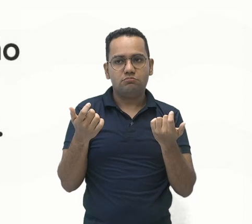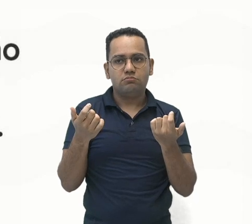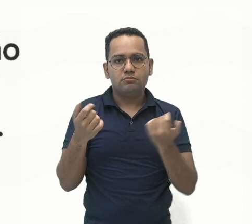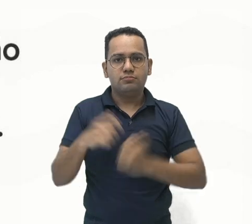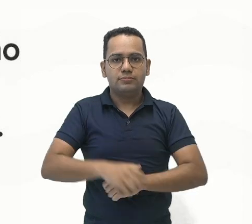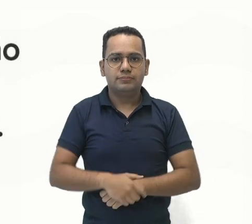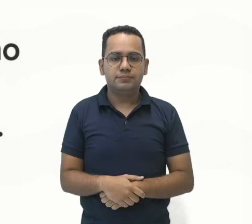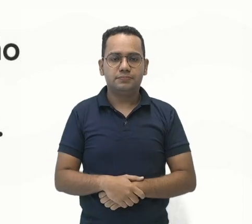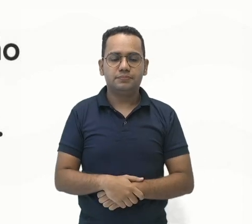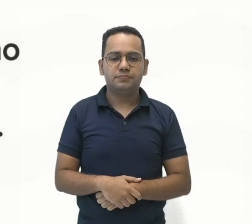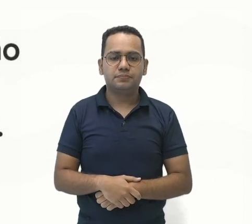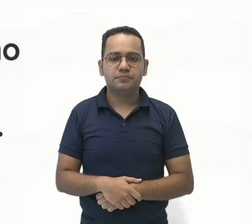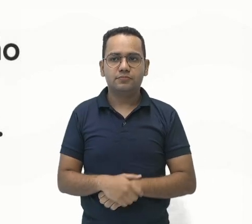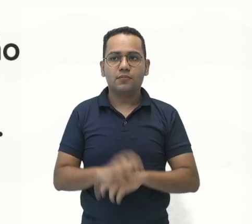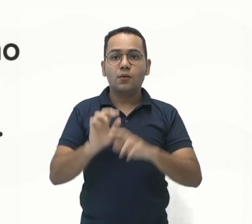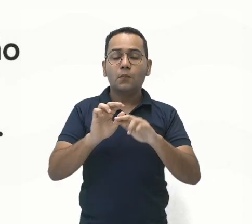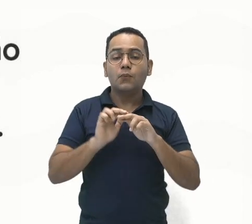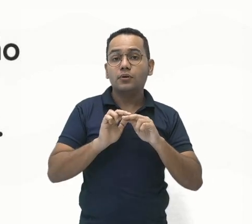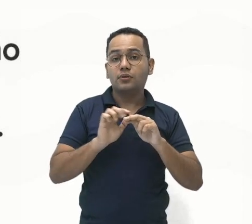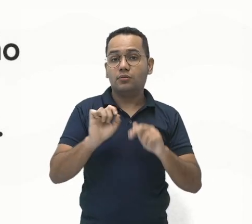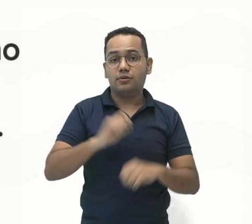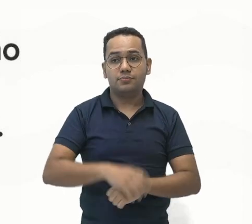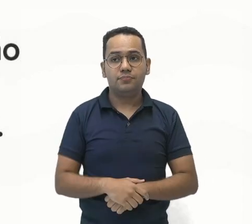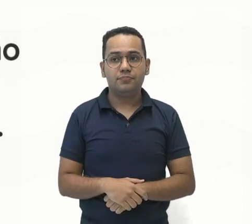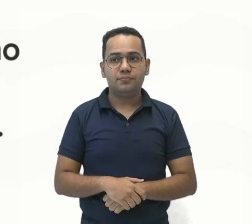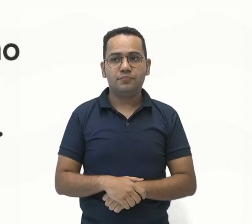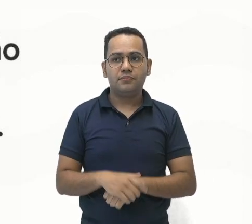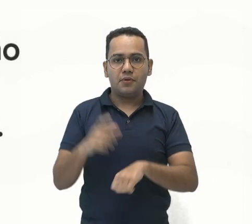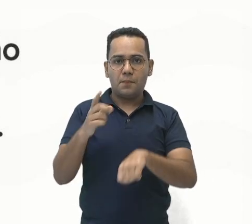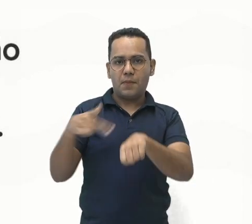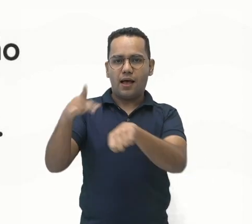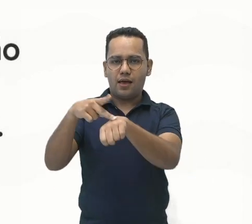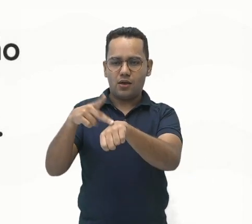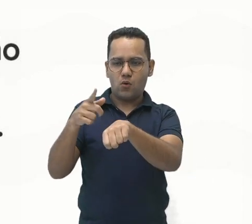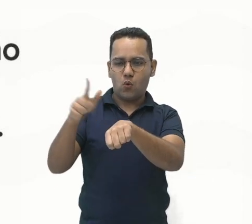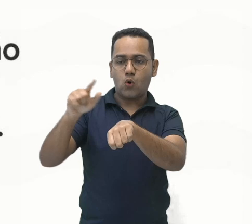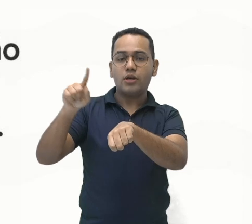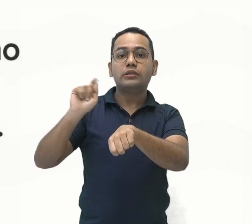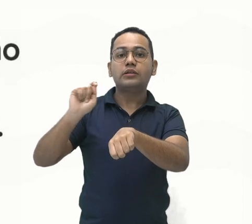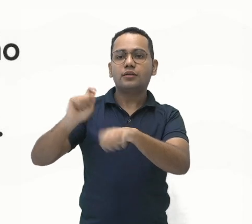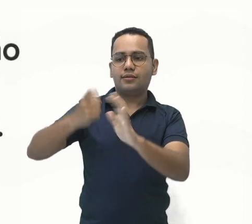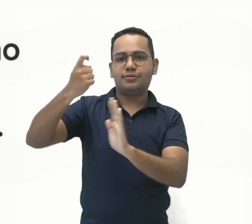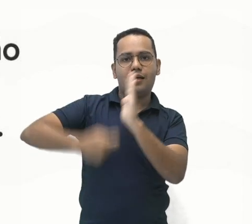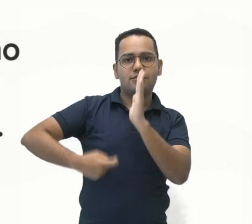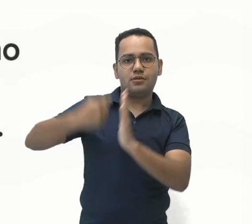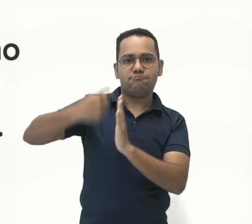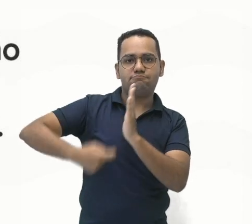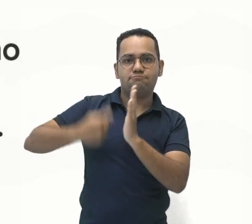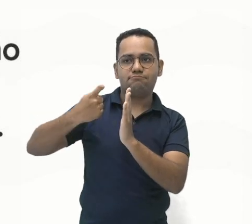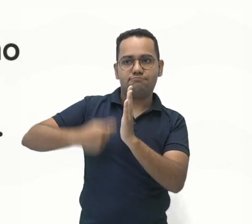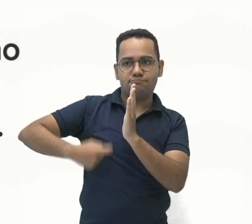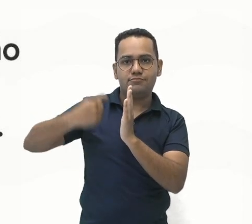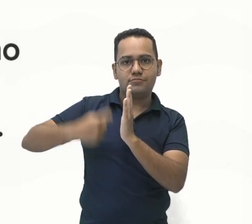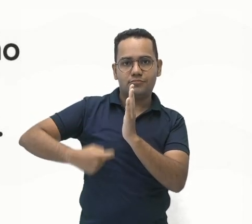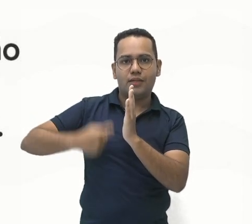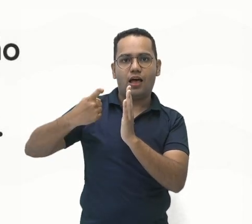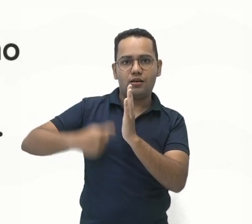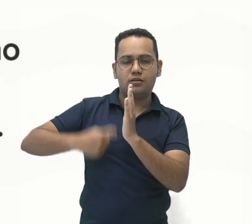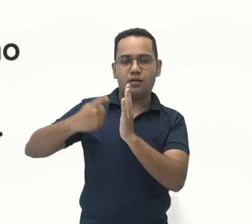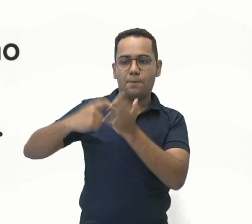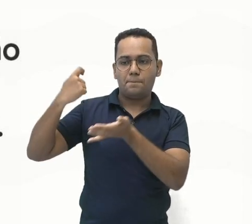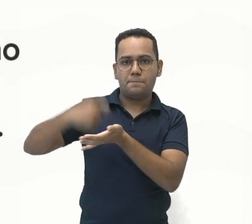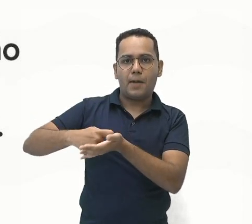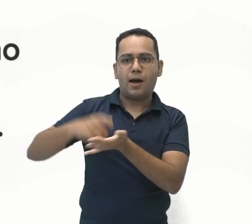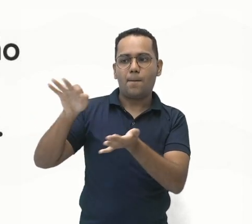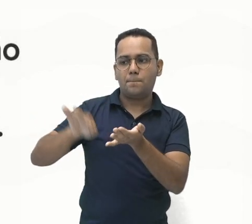criando barreiras alfandegárias, impostos ali. Então, os produtos que vêm de outros países, eles são taxados ali para